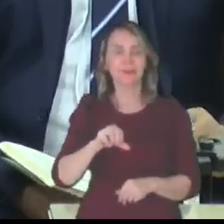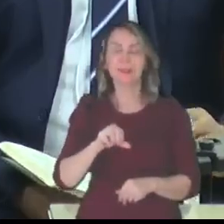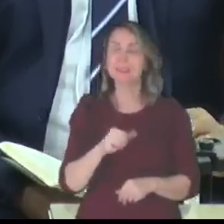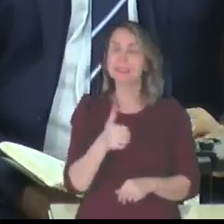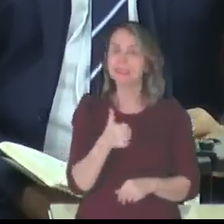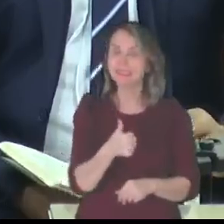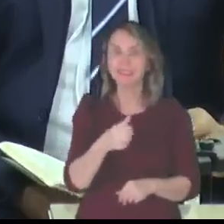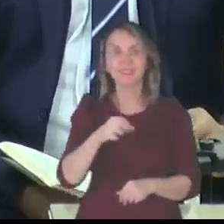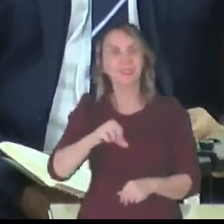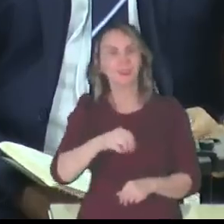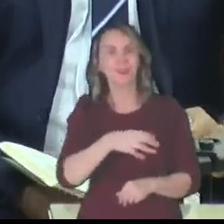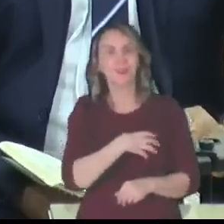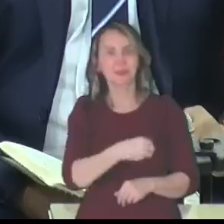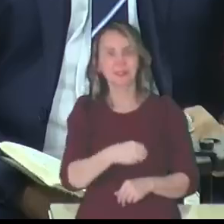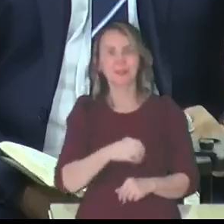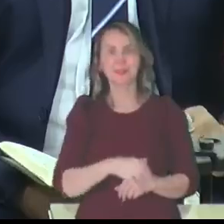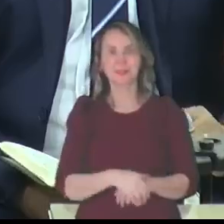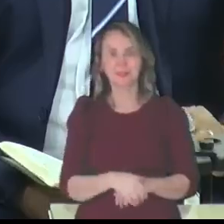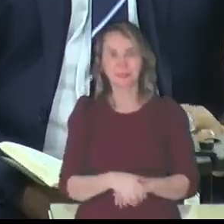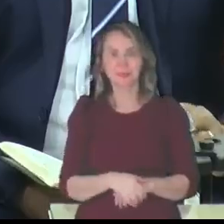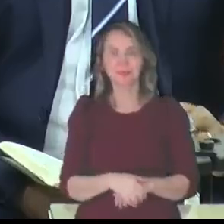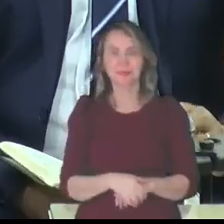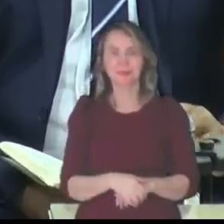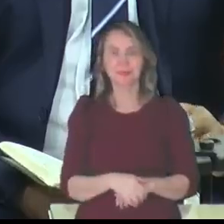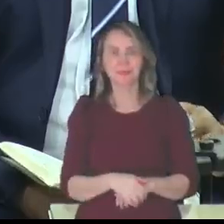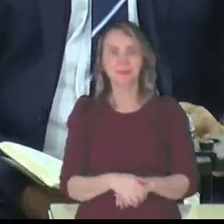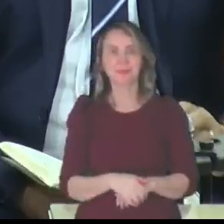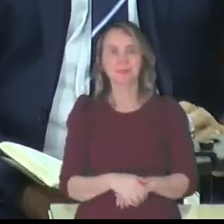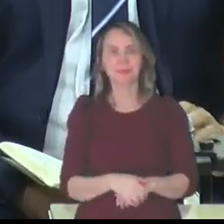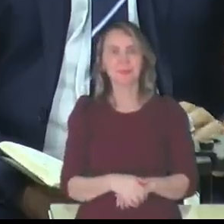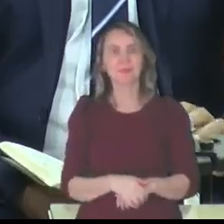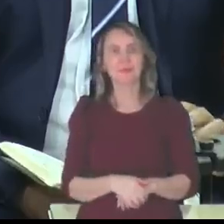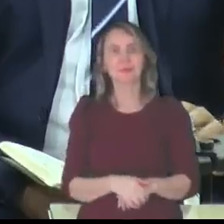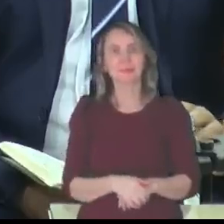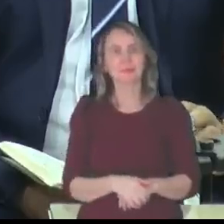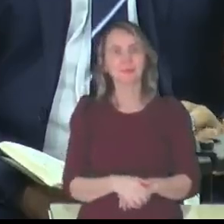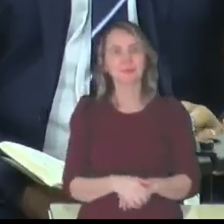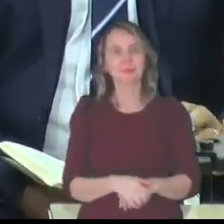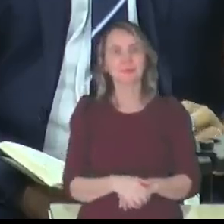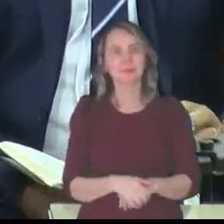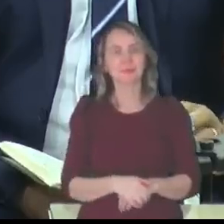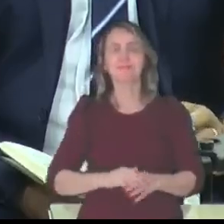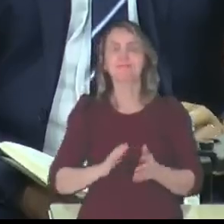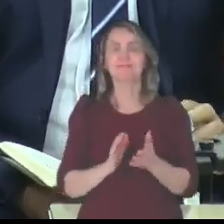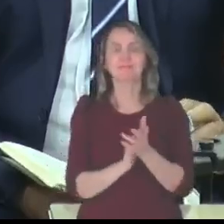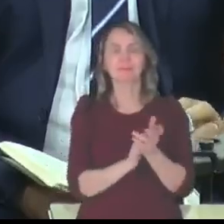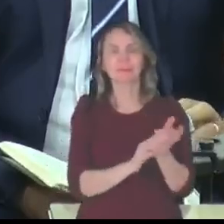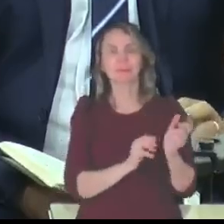Deus Suzano Wesley tinha 19 filhos aleluia